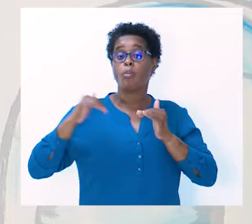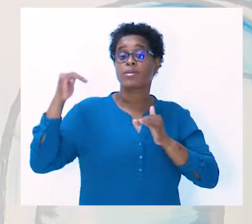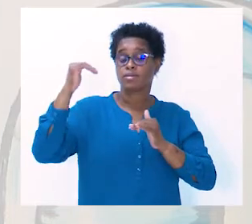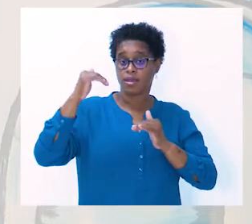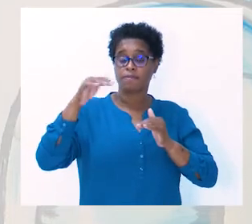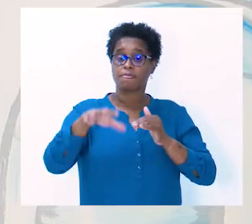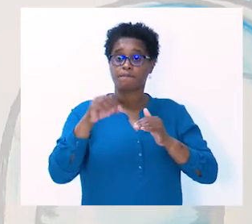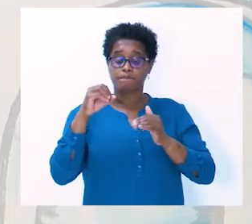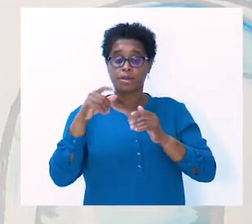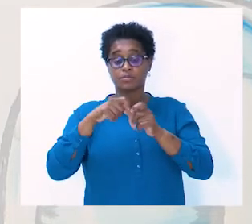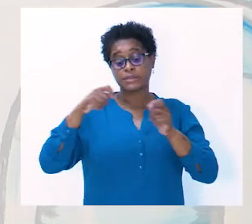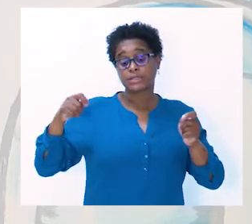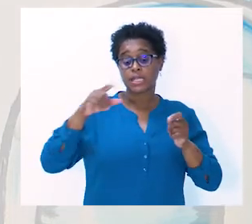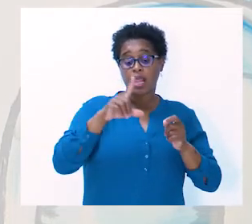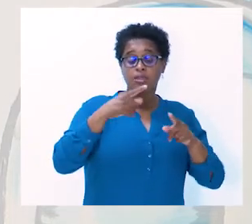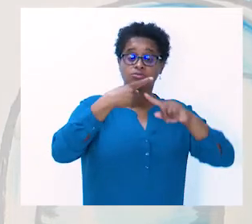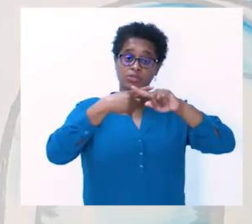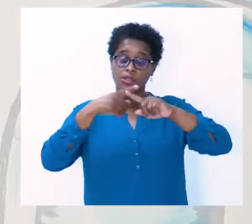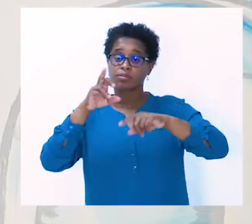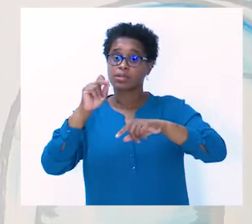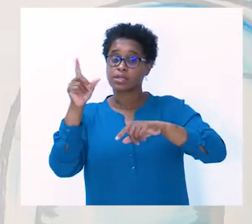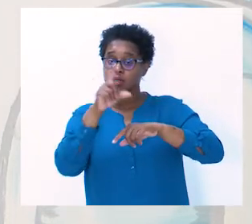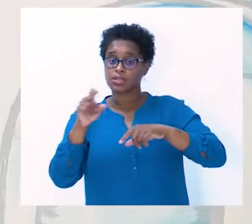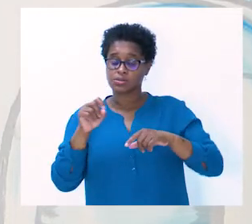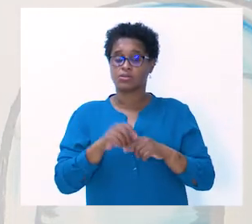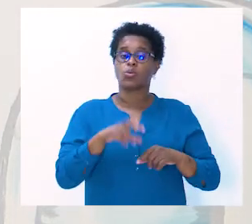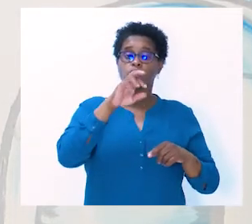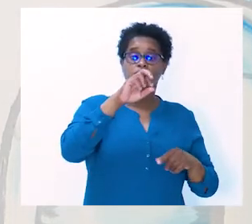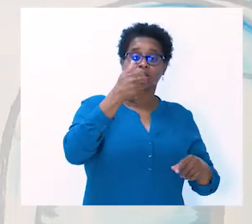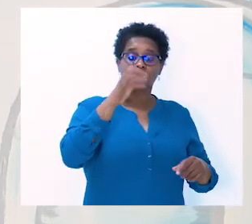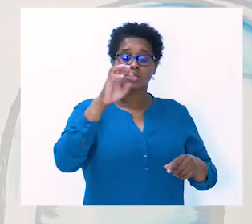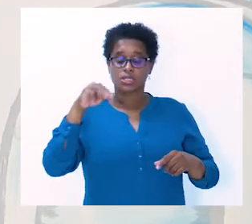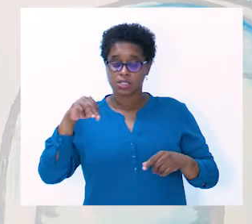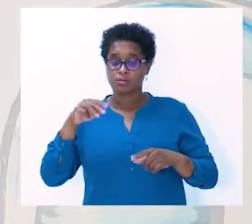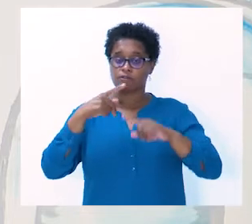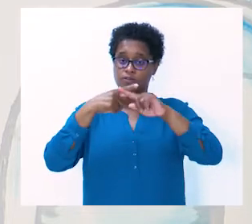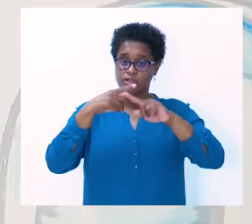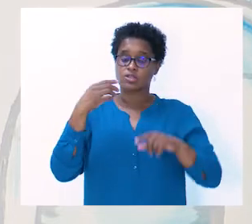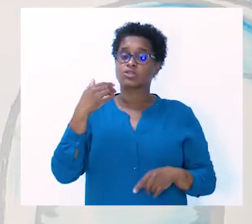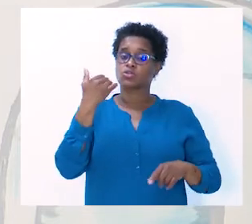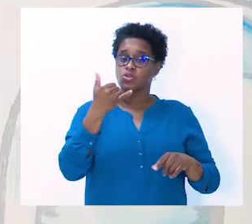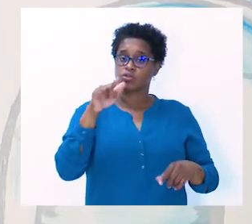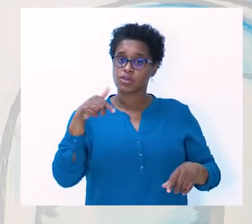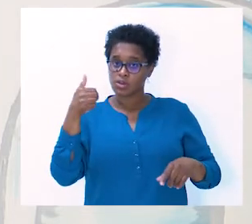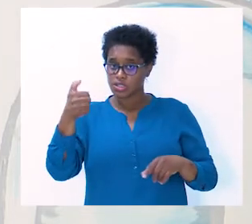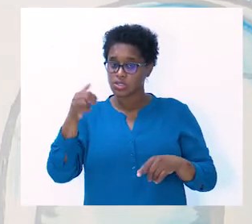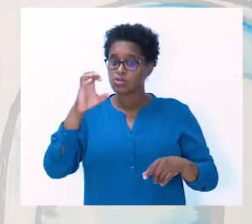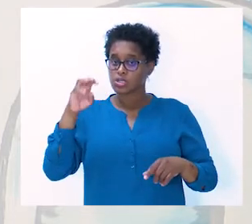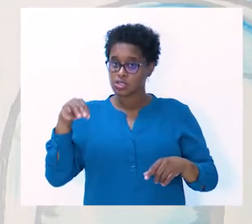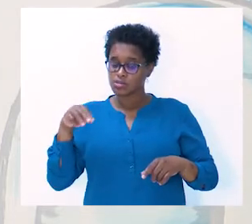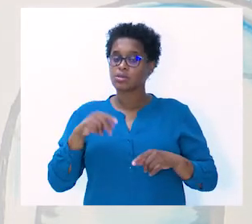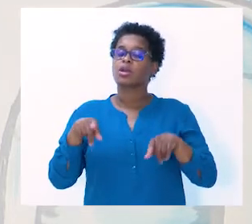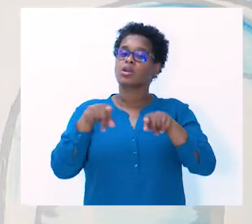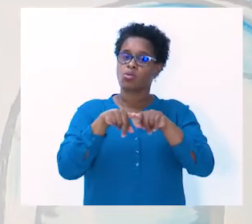aumentar, pegamos a medida do lado, multiplicamos pela razão. Nesse caso, 85 centímetros vezes